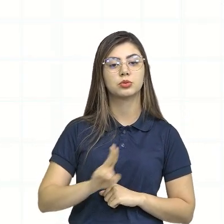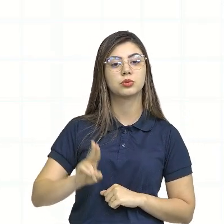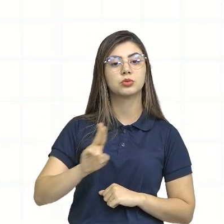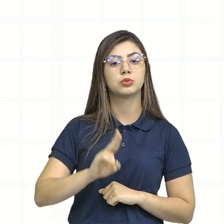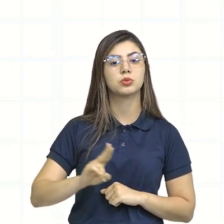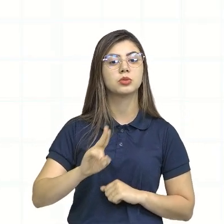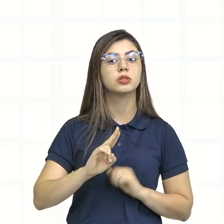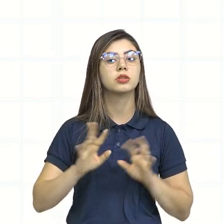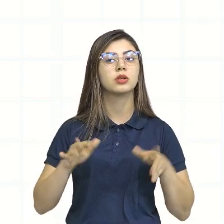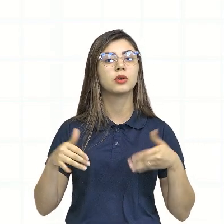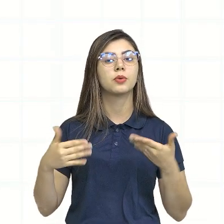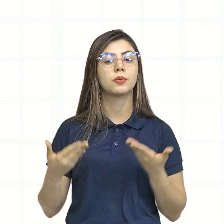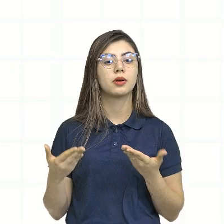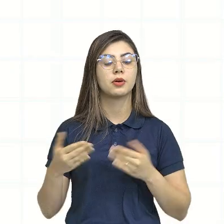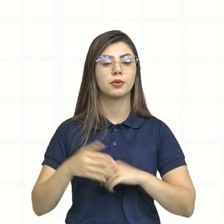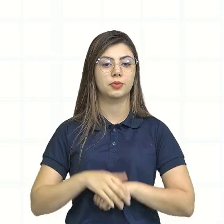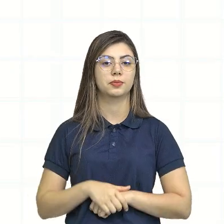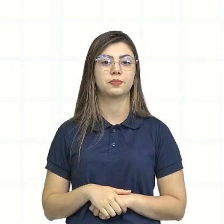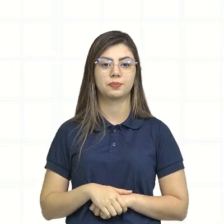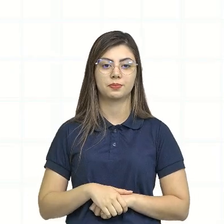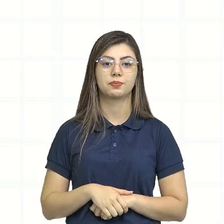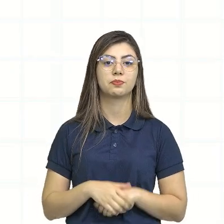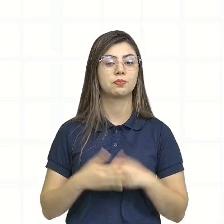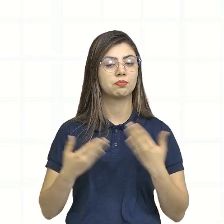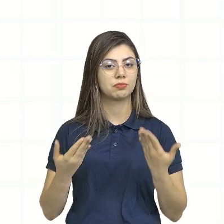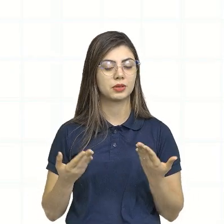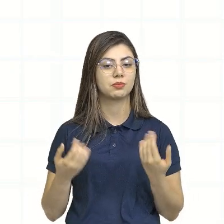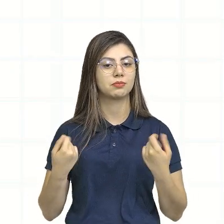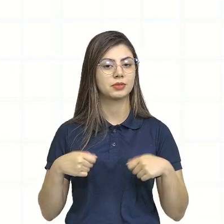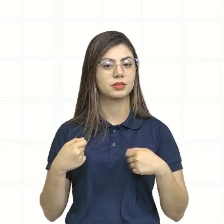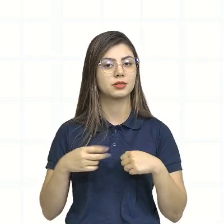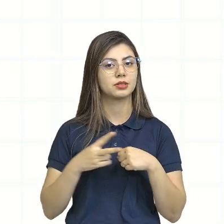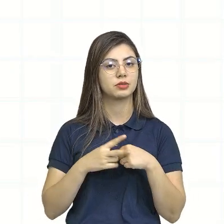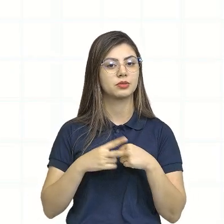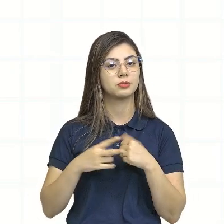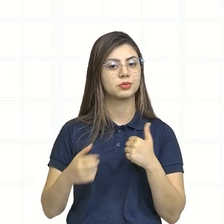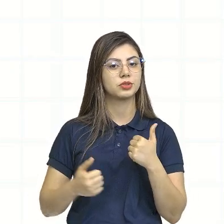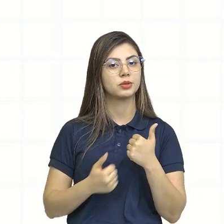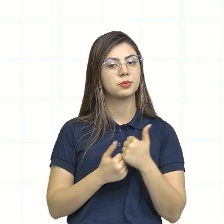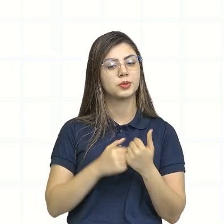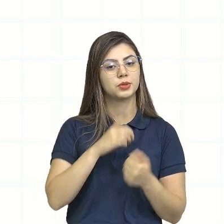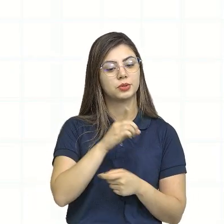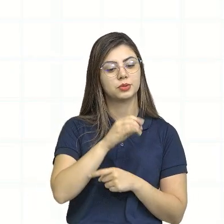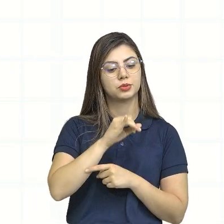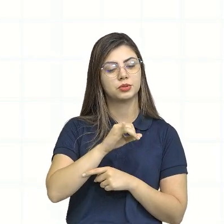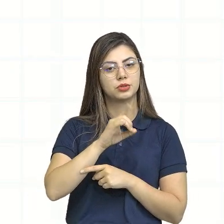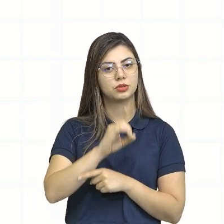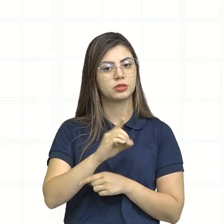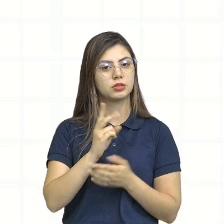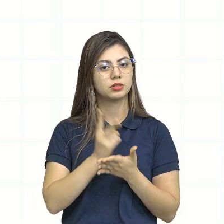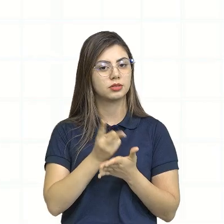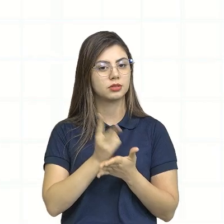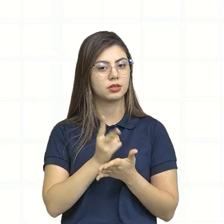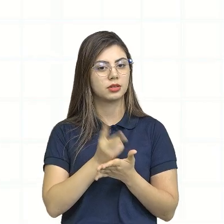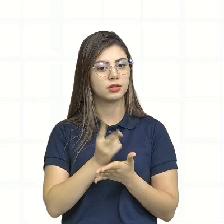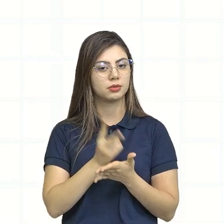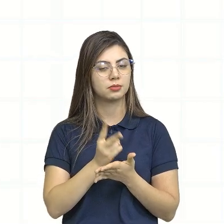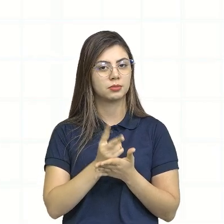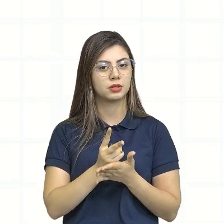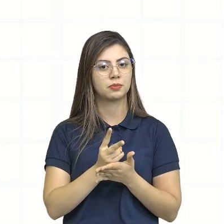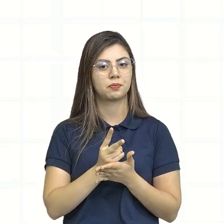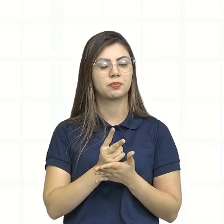aqui, eu vou precisar também de um verbo auxiliar. Nesse caso é sempre o did, tá? E ele vem sempre